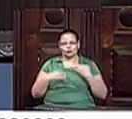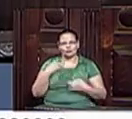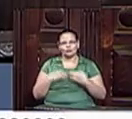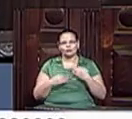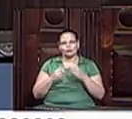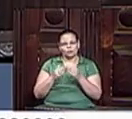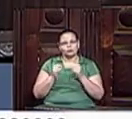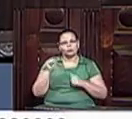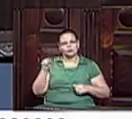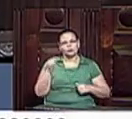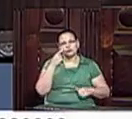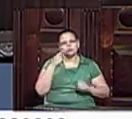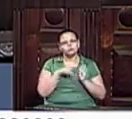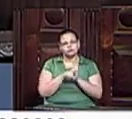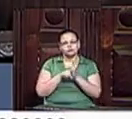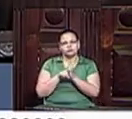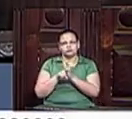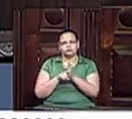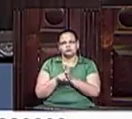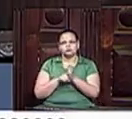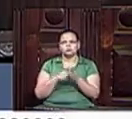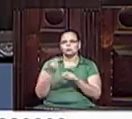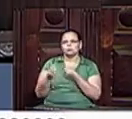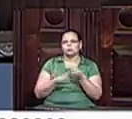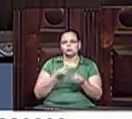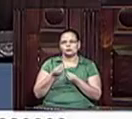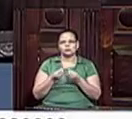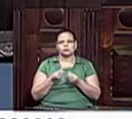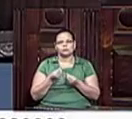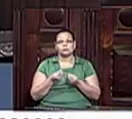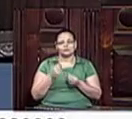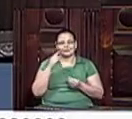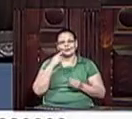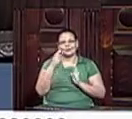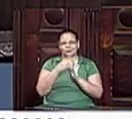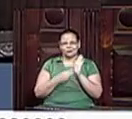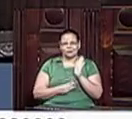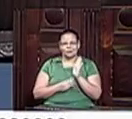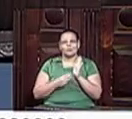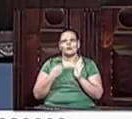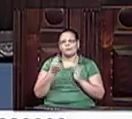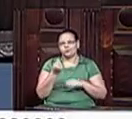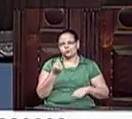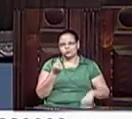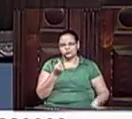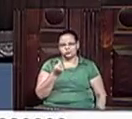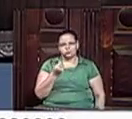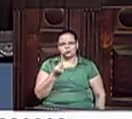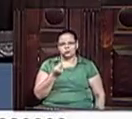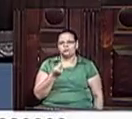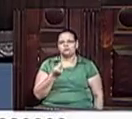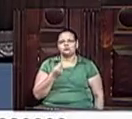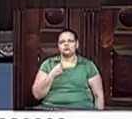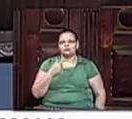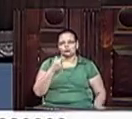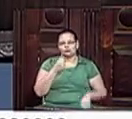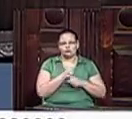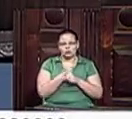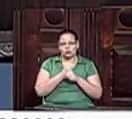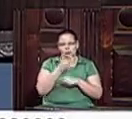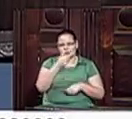fosse revisto a fórmula da metodologia do preço de referência, que era de 2000.